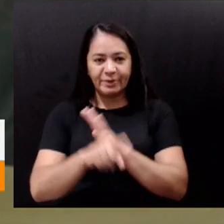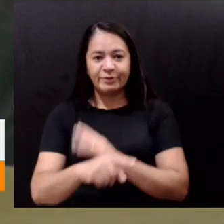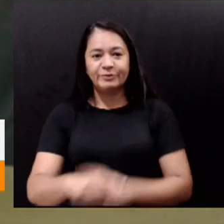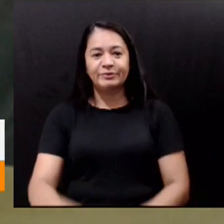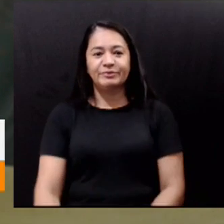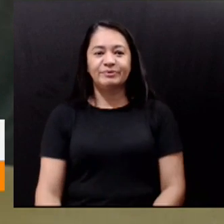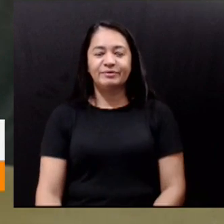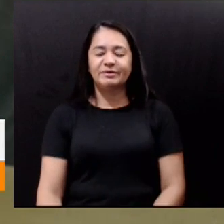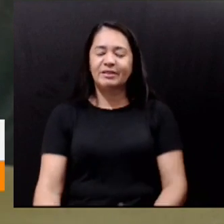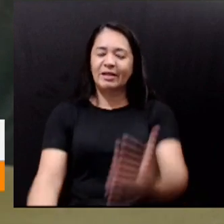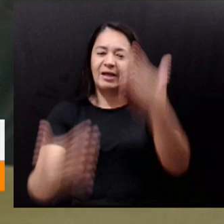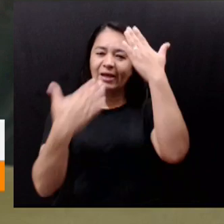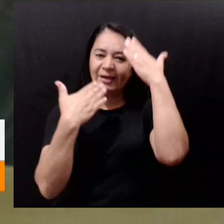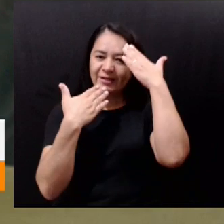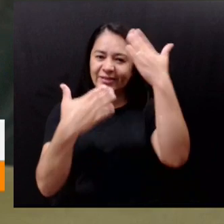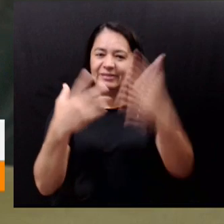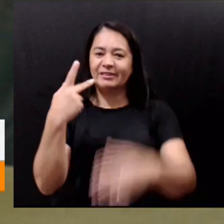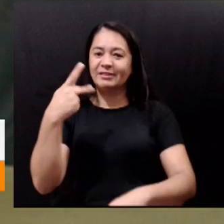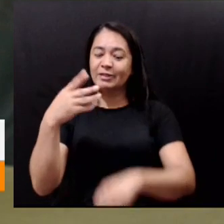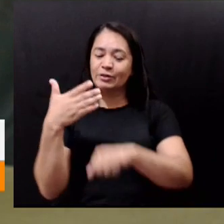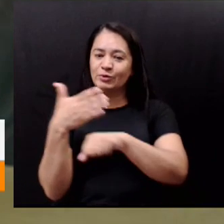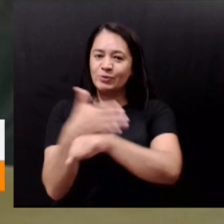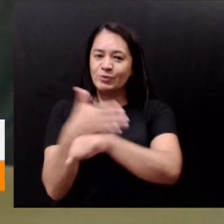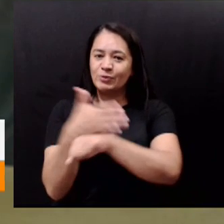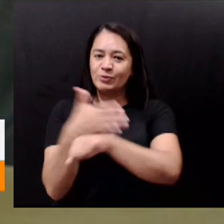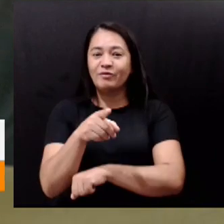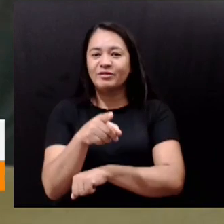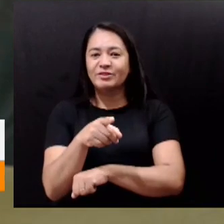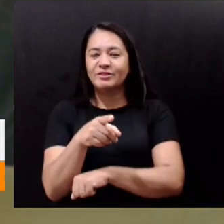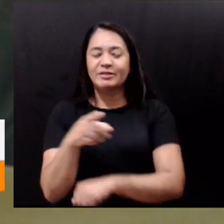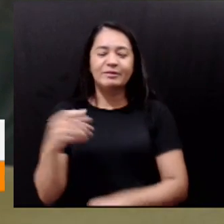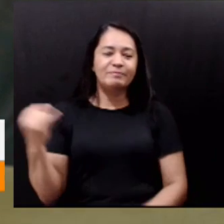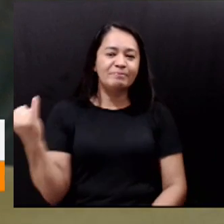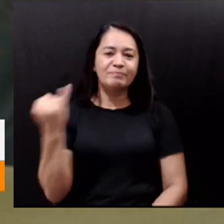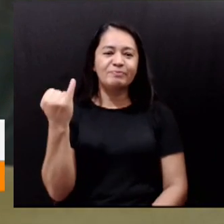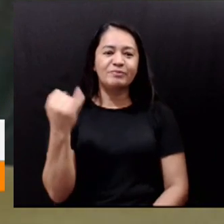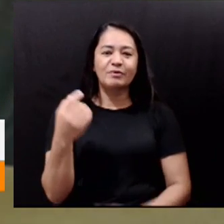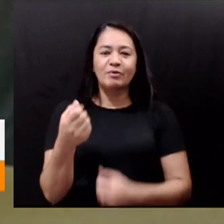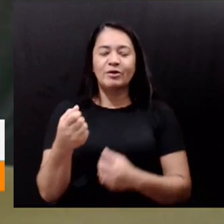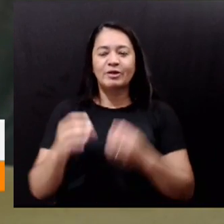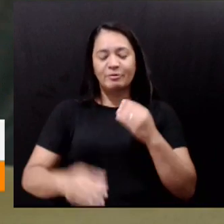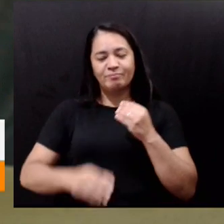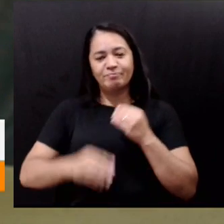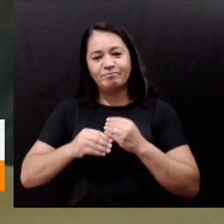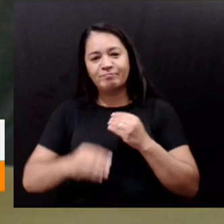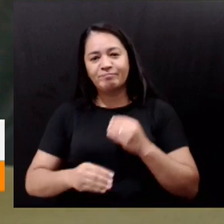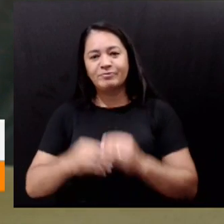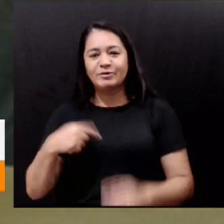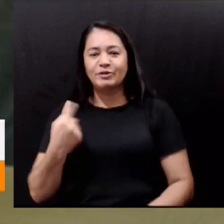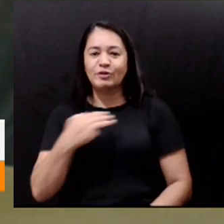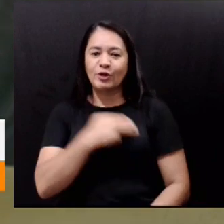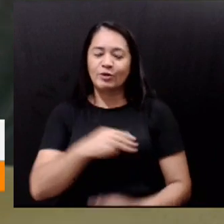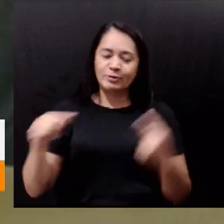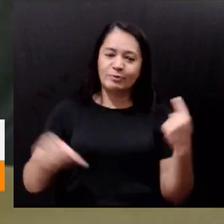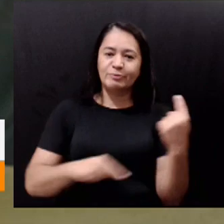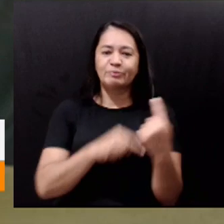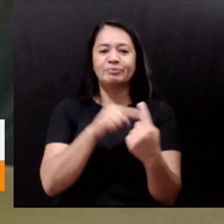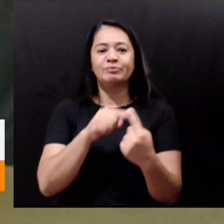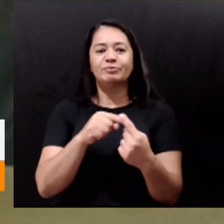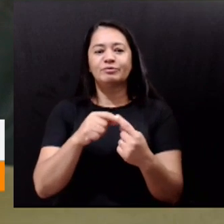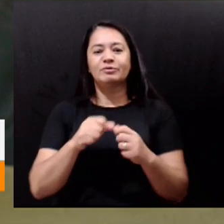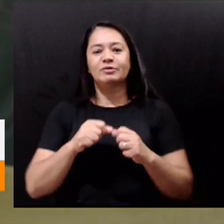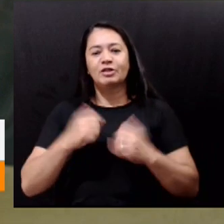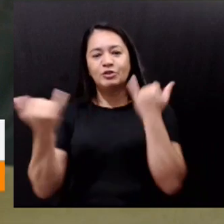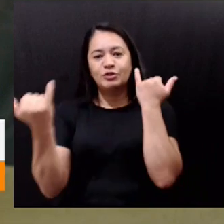sua participação, você que está aí do outro lado, é tão importante porque você completa a nossa missão de levar, compartilhar informações,